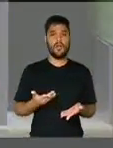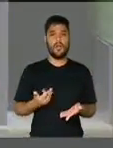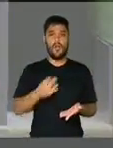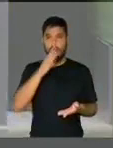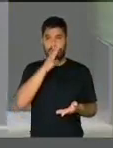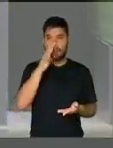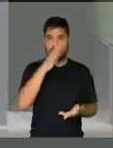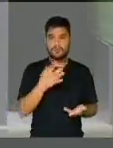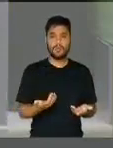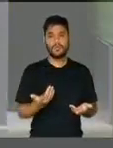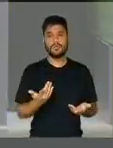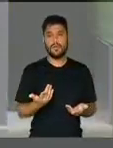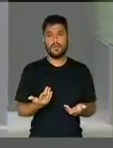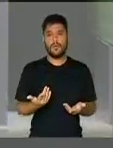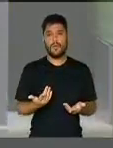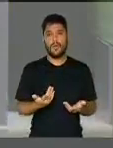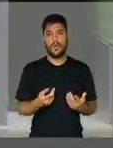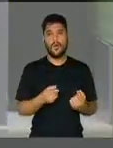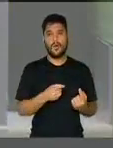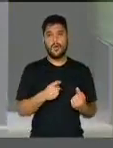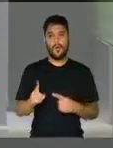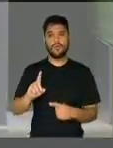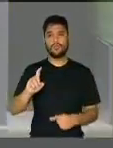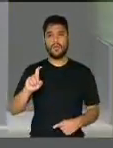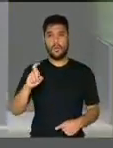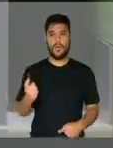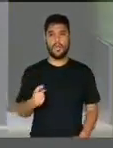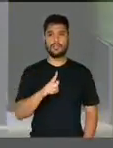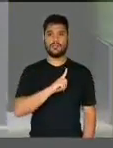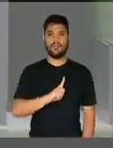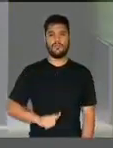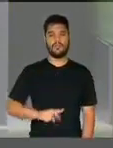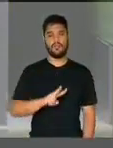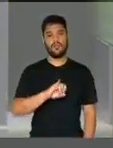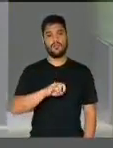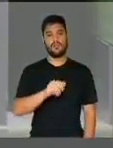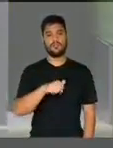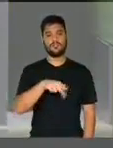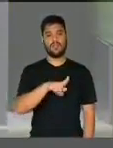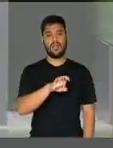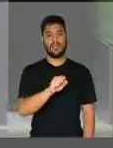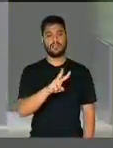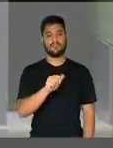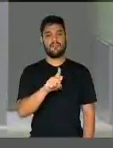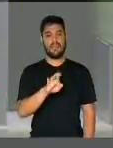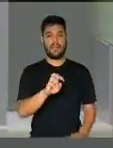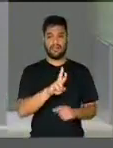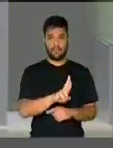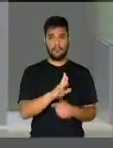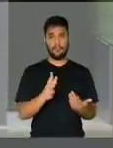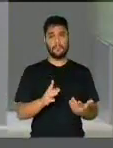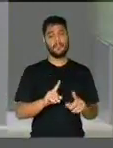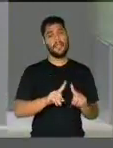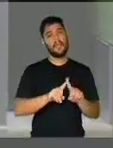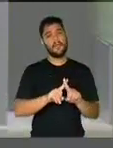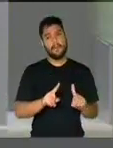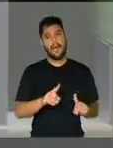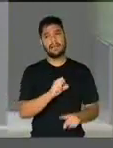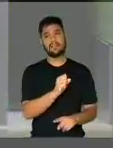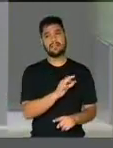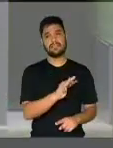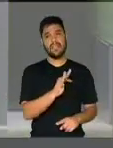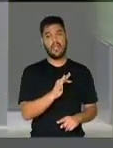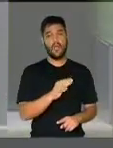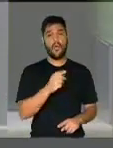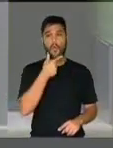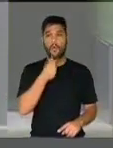absurdo da perseguição contra o ex-governador Jacques Wagner. Mas ele não para por aí. Ele